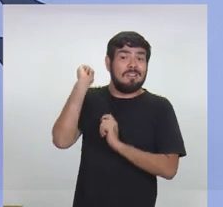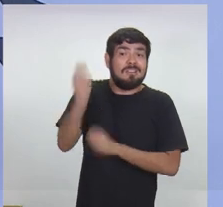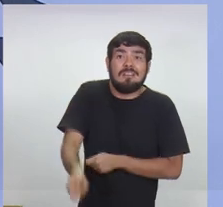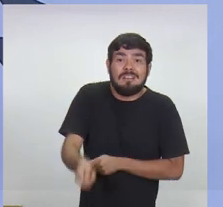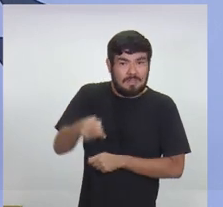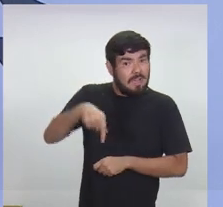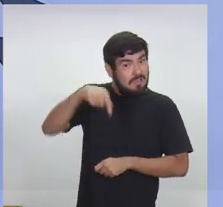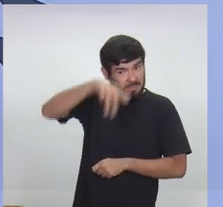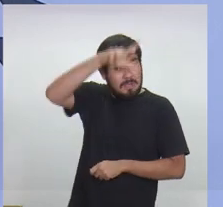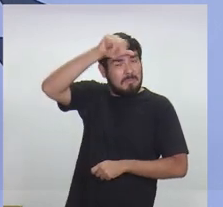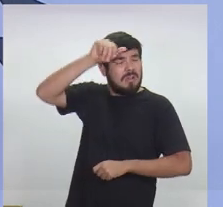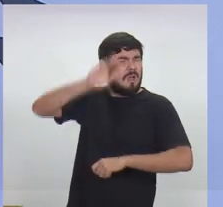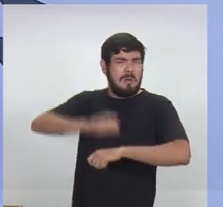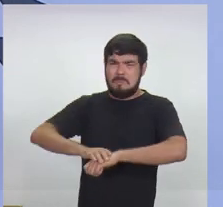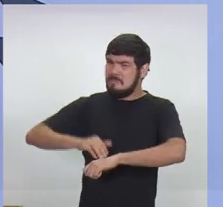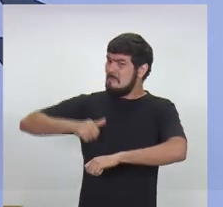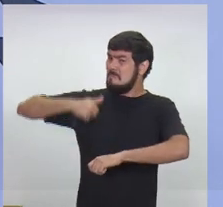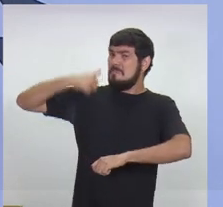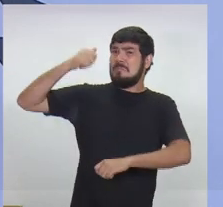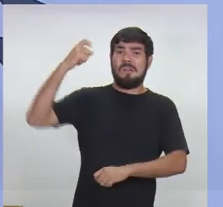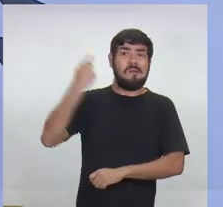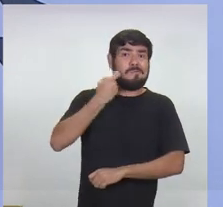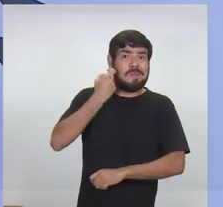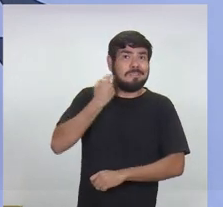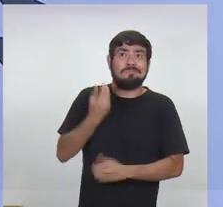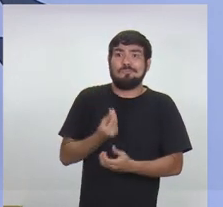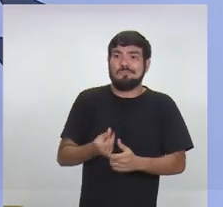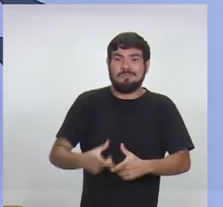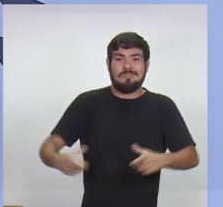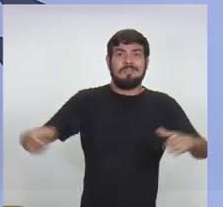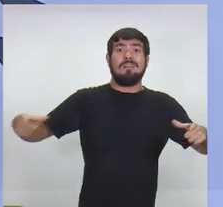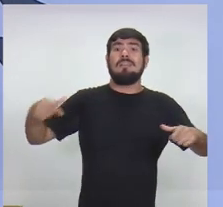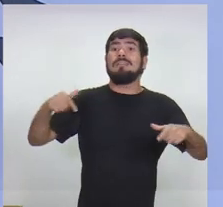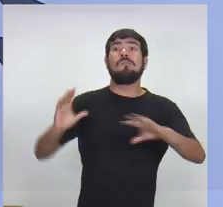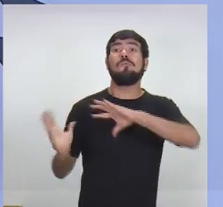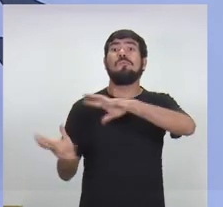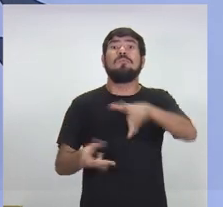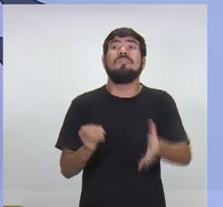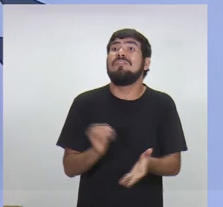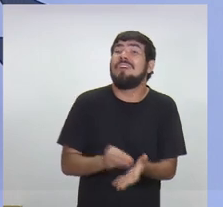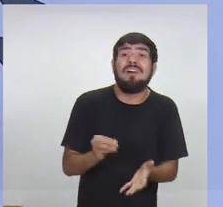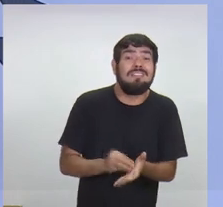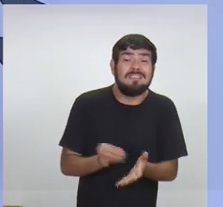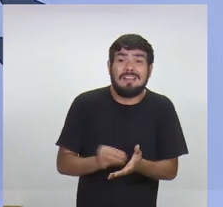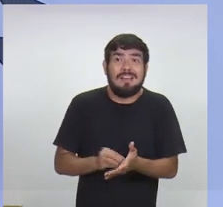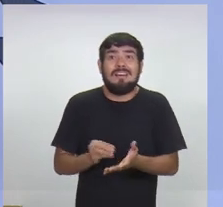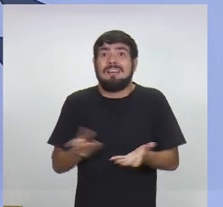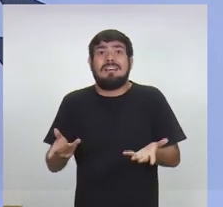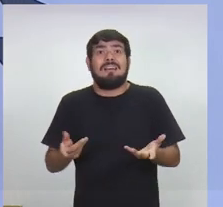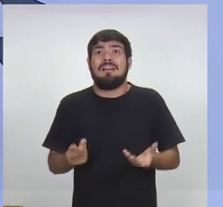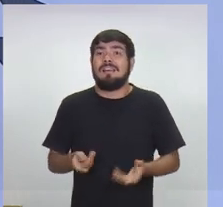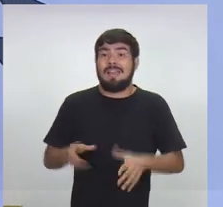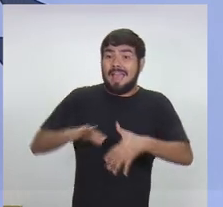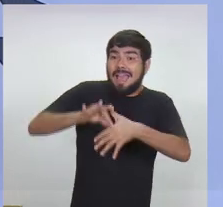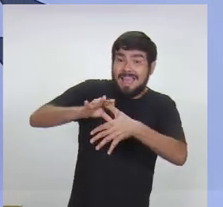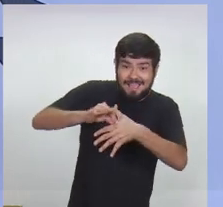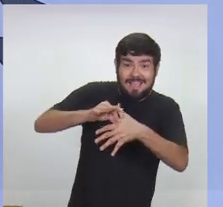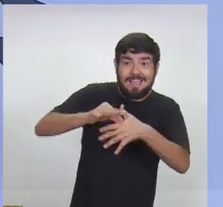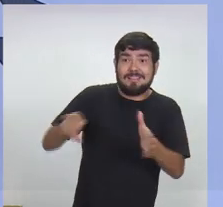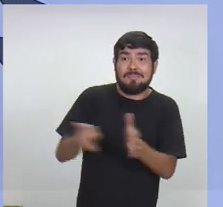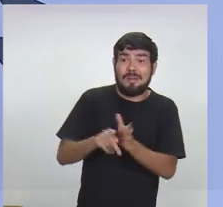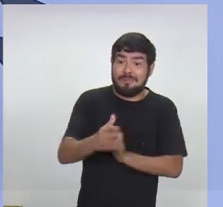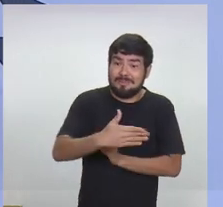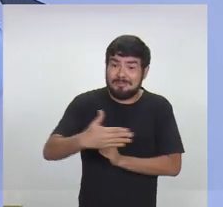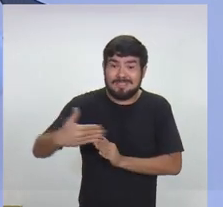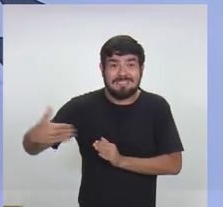proteína animal e hoje o mundo tem uma necessidade muito grande diz de proteína animal temos recursos minerais temos o